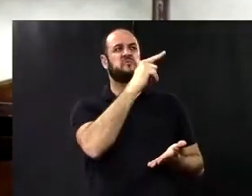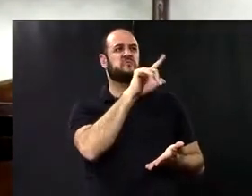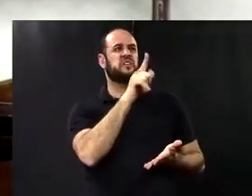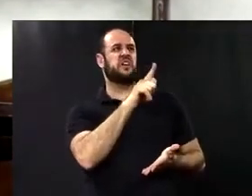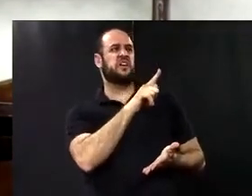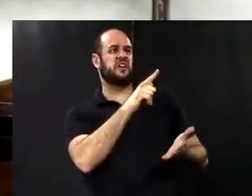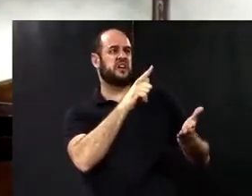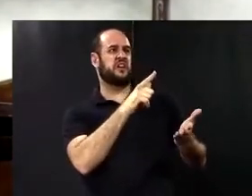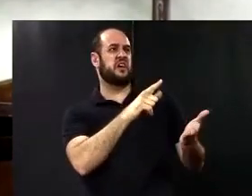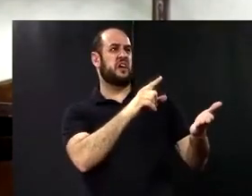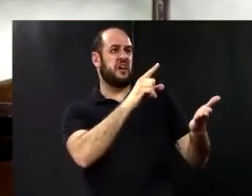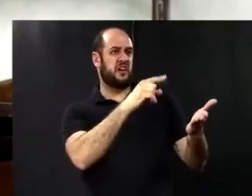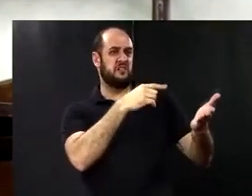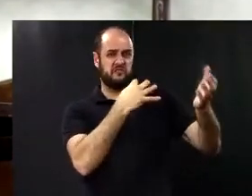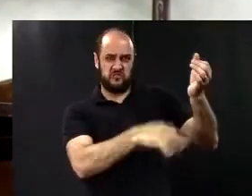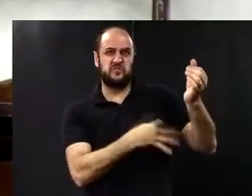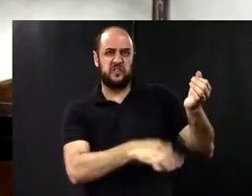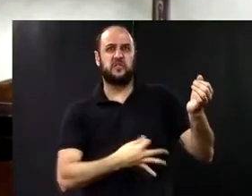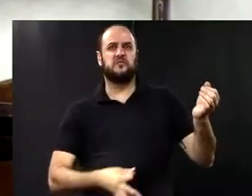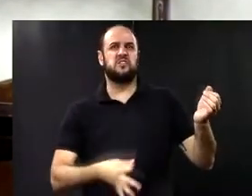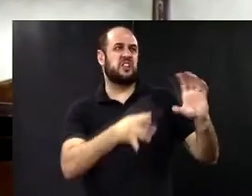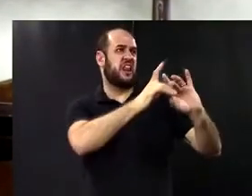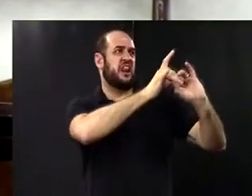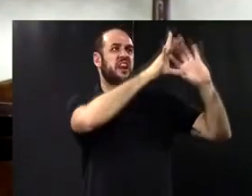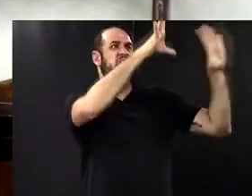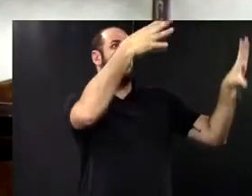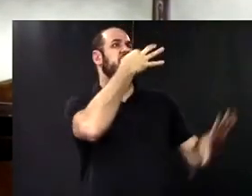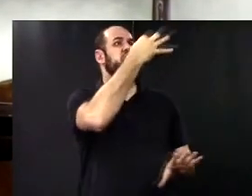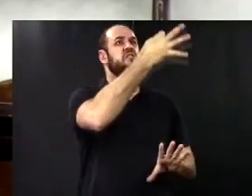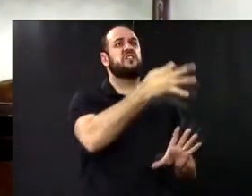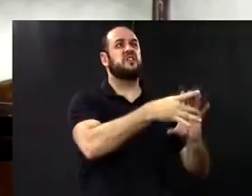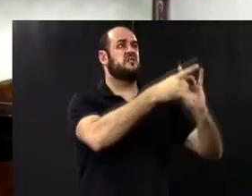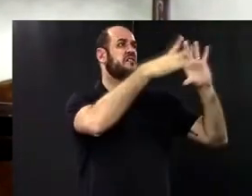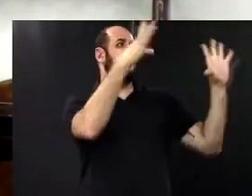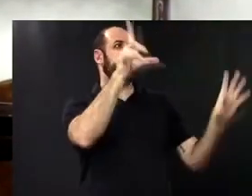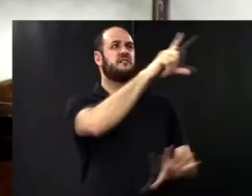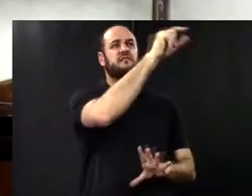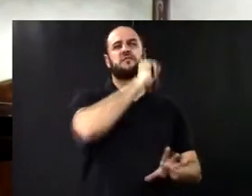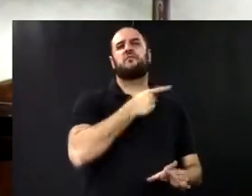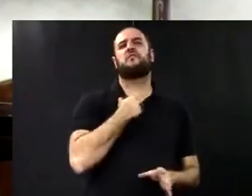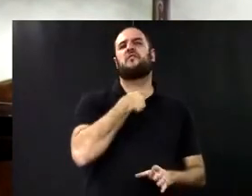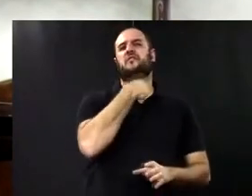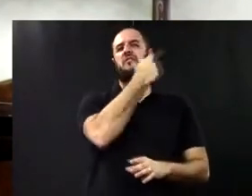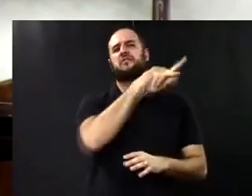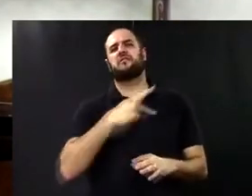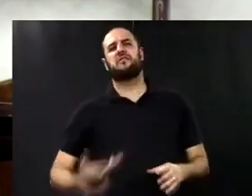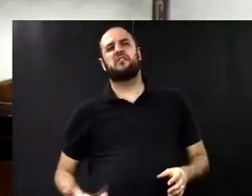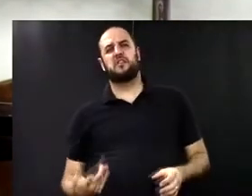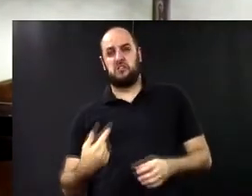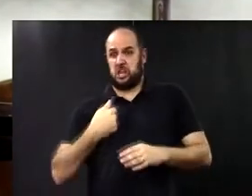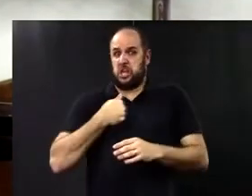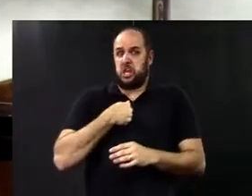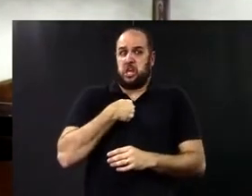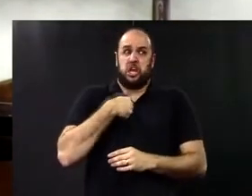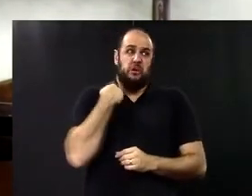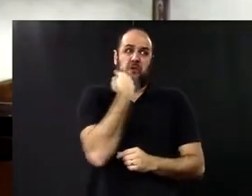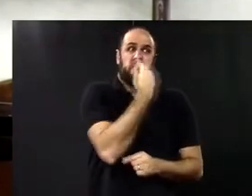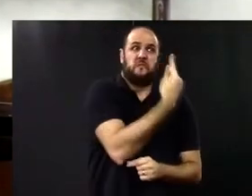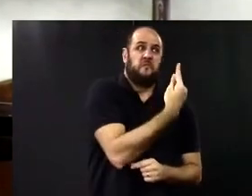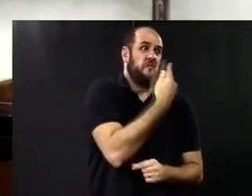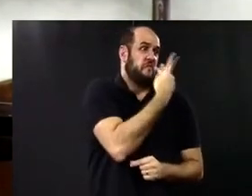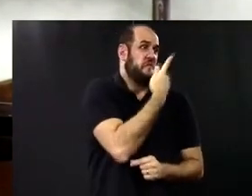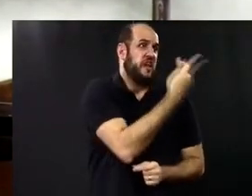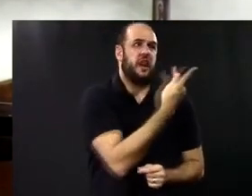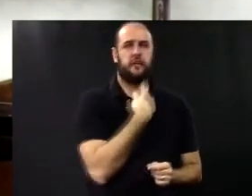Ou ele tem liberdade de escolher o que quer fazer. Quem somos nós para interferir